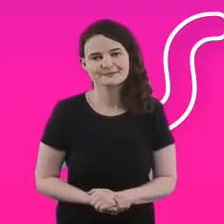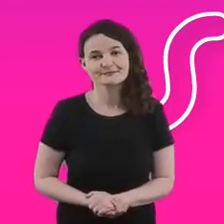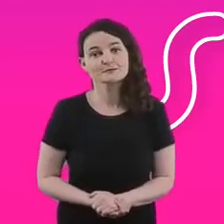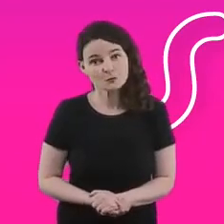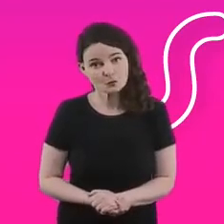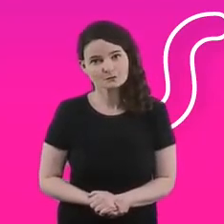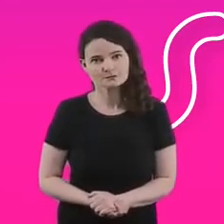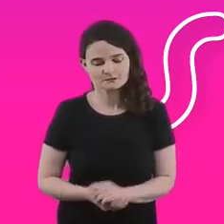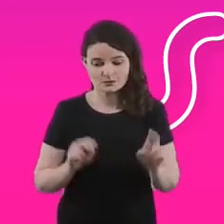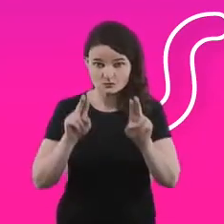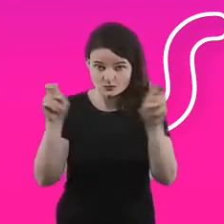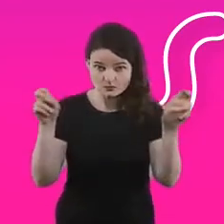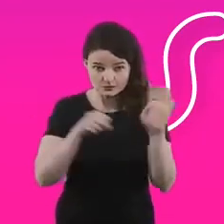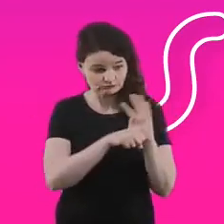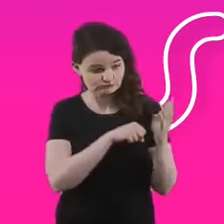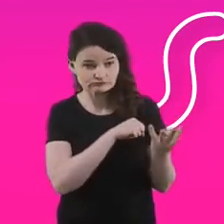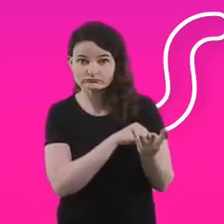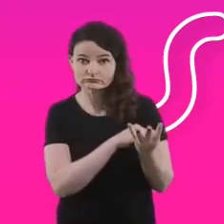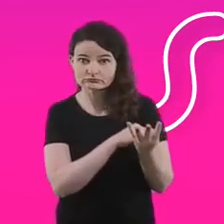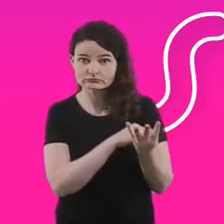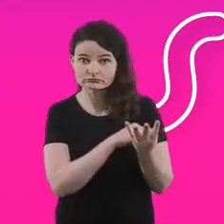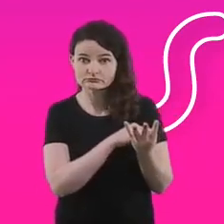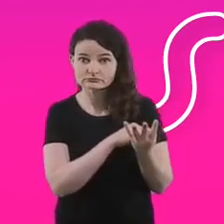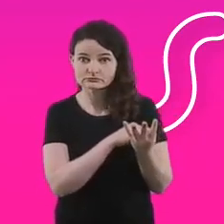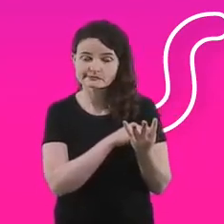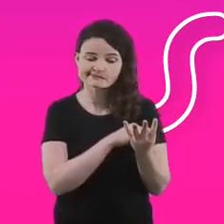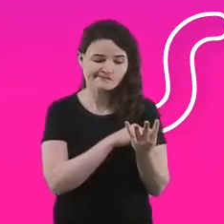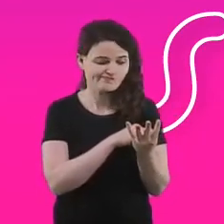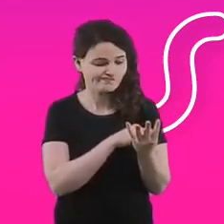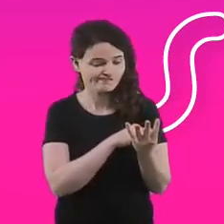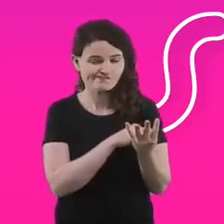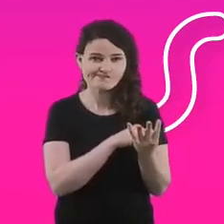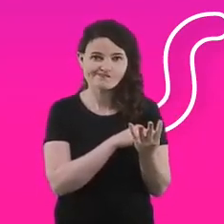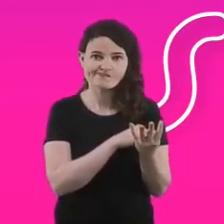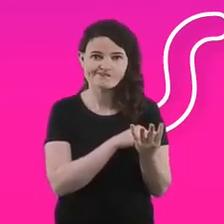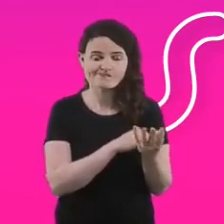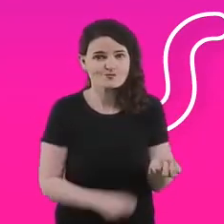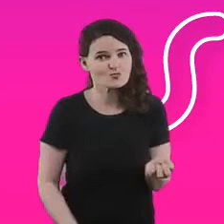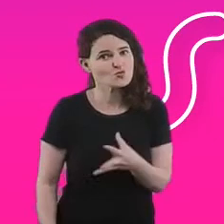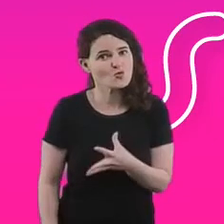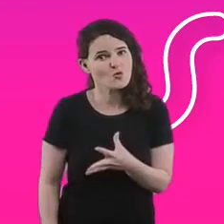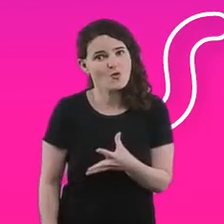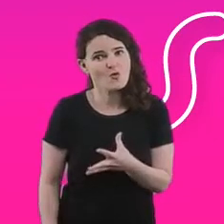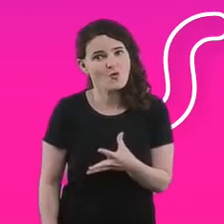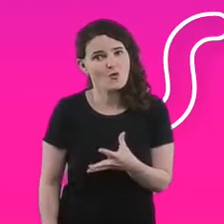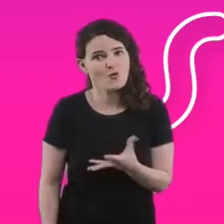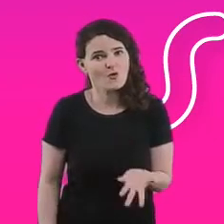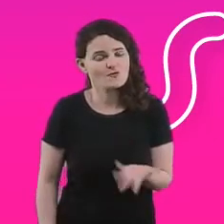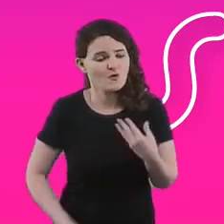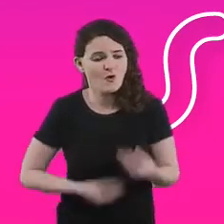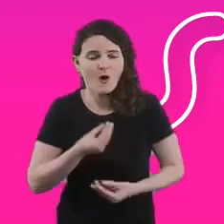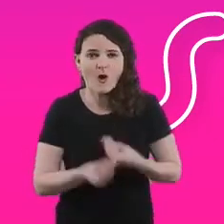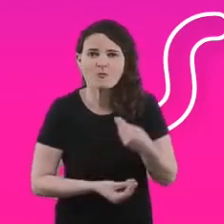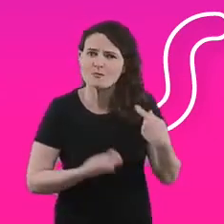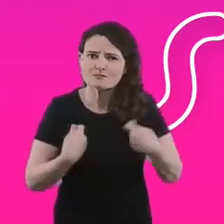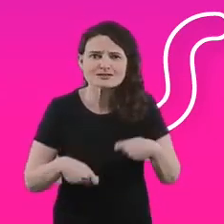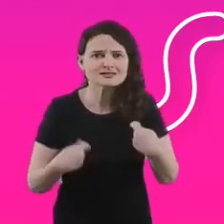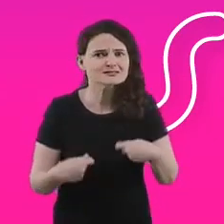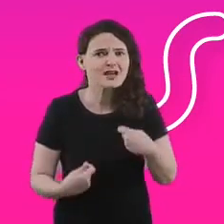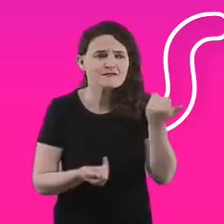Covid, a gente viu que a situação era uma situação nova, né? Então, a gente precisava realmente reunir e analisar informações sobre aquela